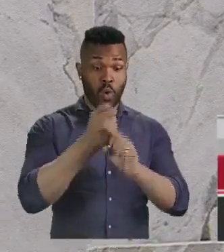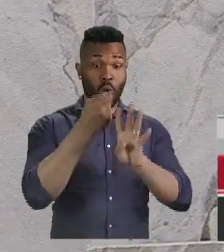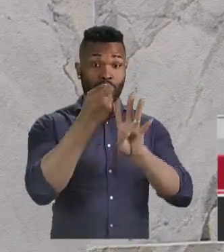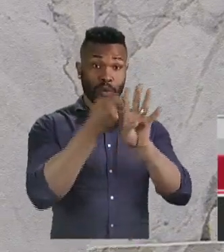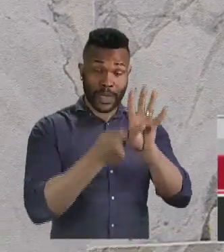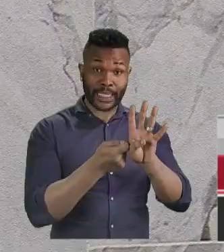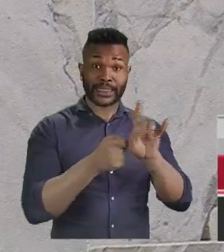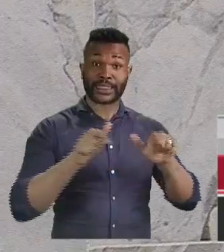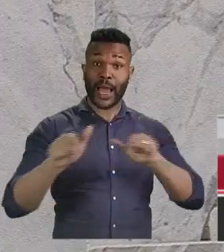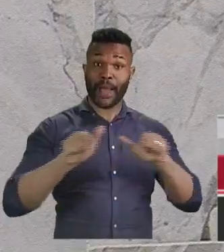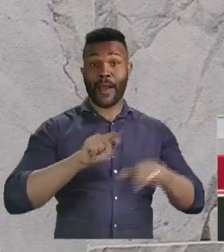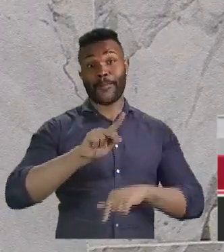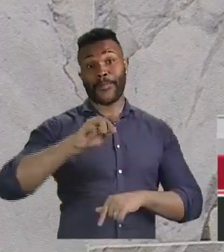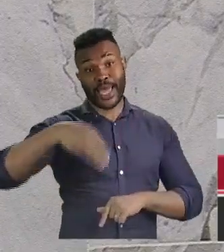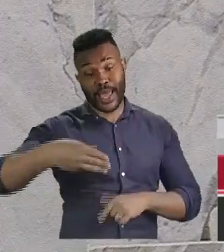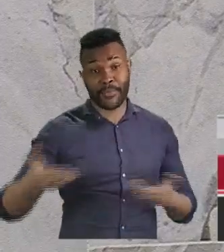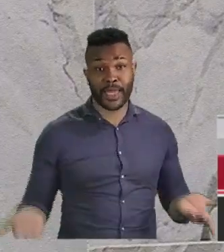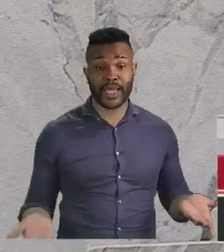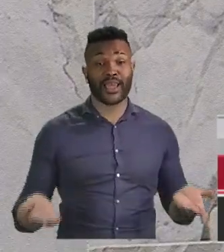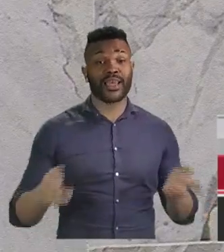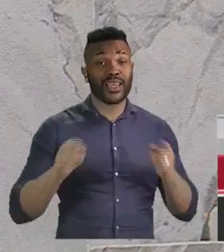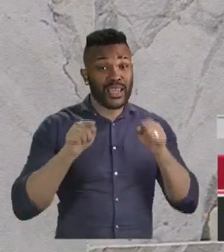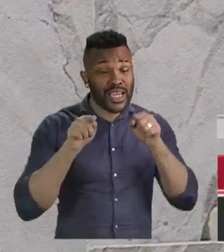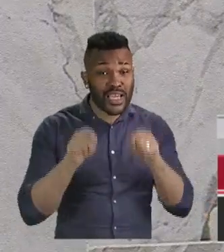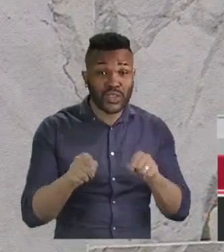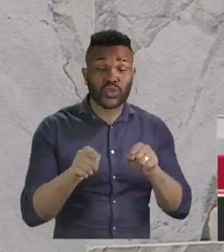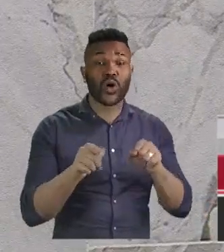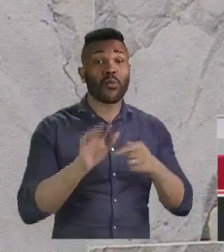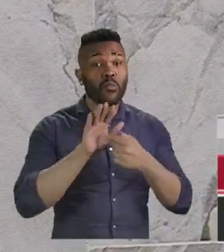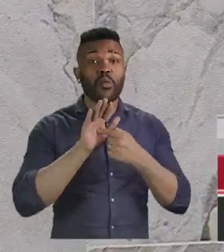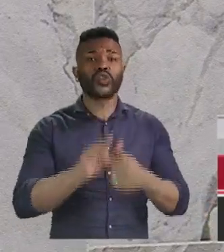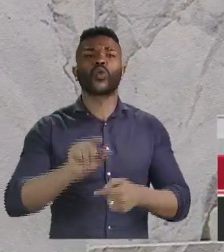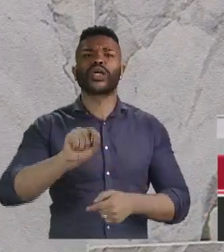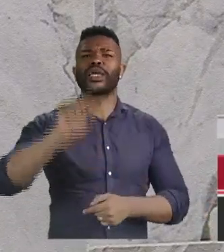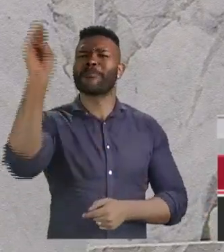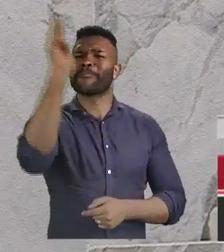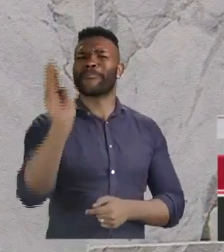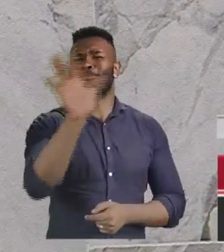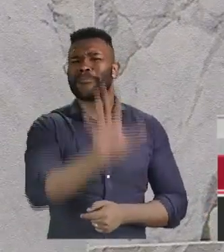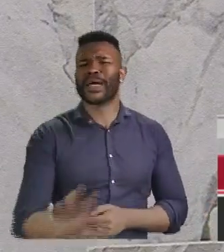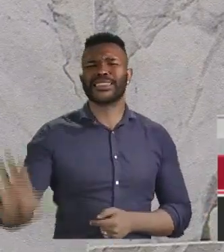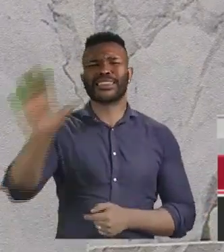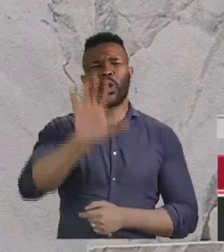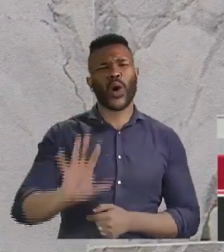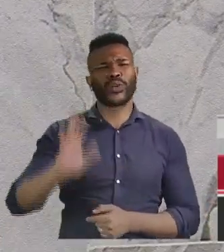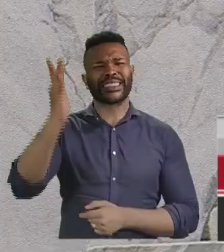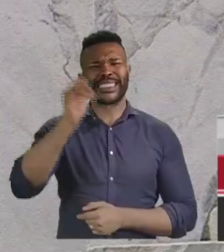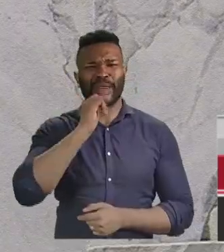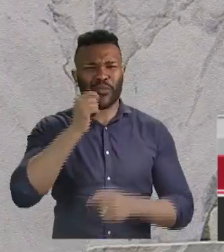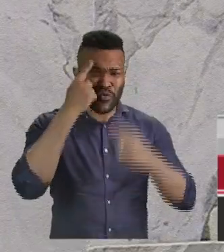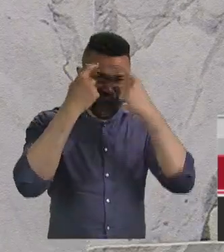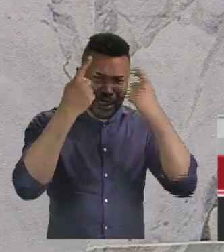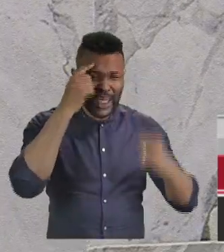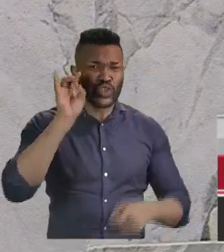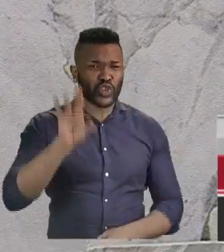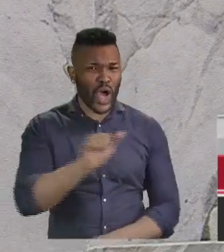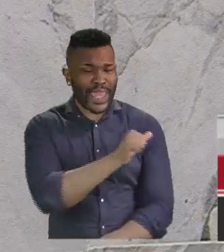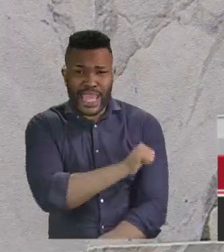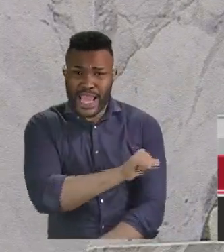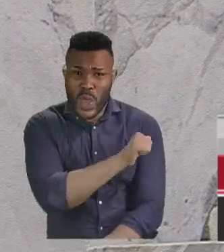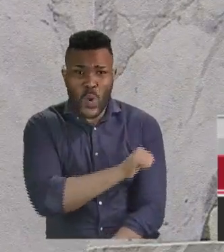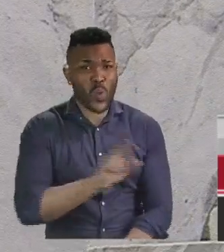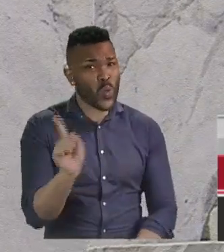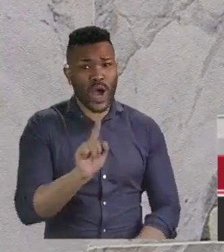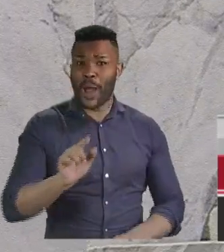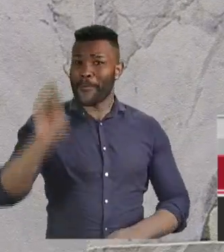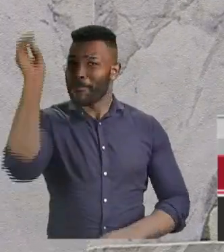claro do que está acontecendo em todo o Brasil. Essa violência do Rio de Janeiro não é só no Rio de Janeiro, praticamente ocorre em